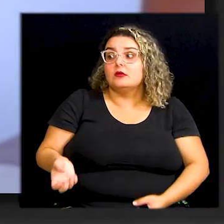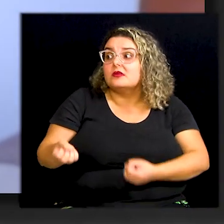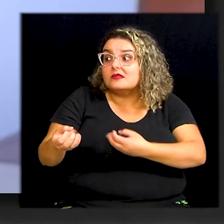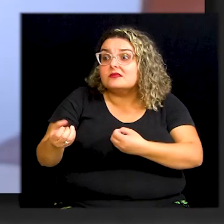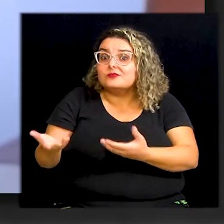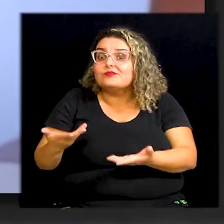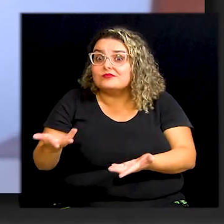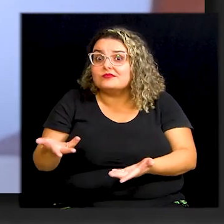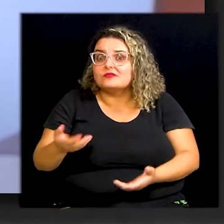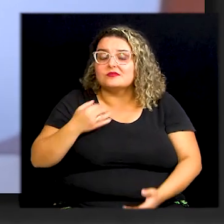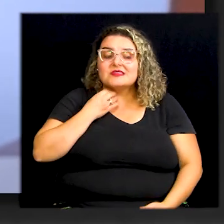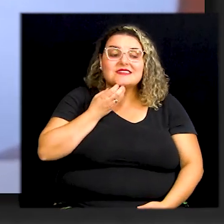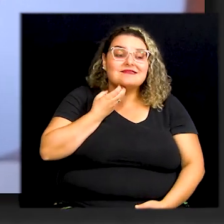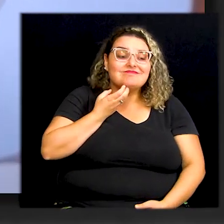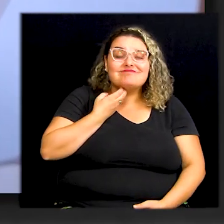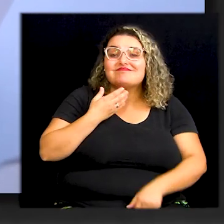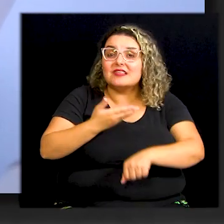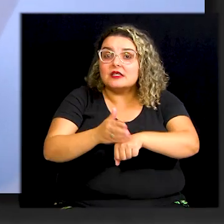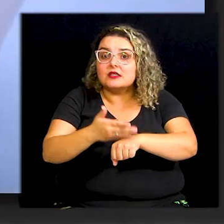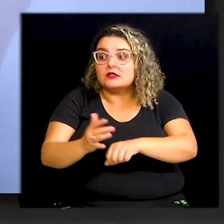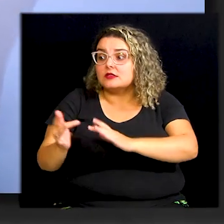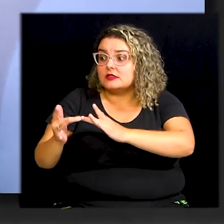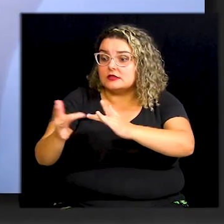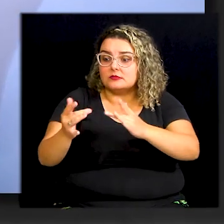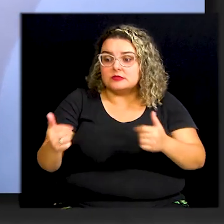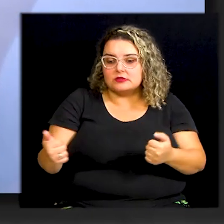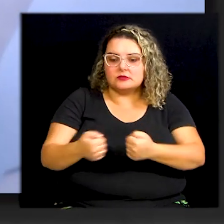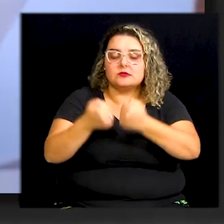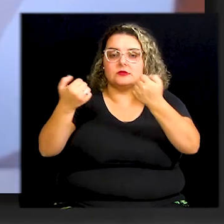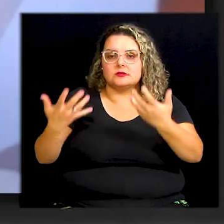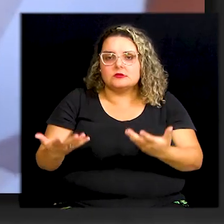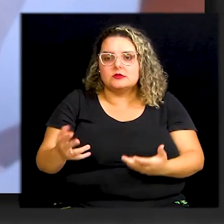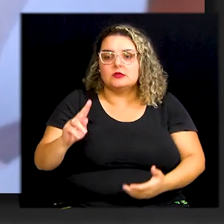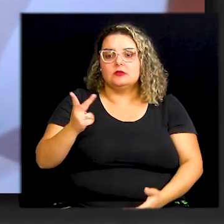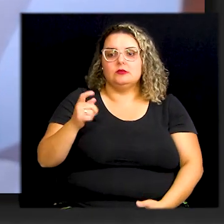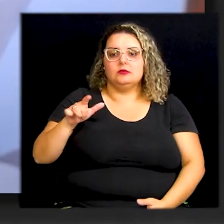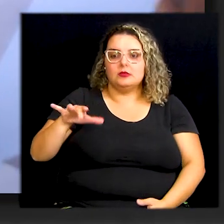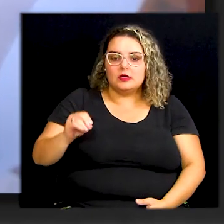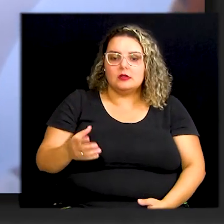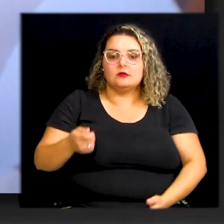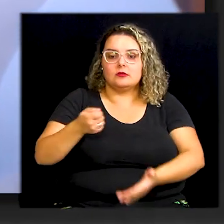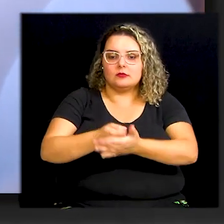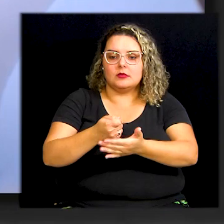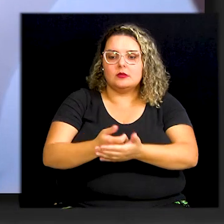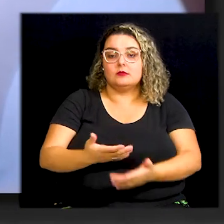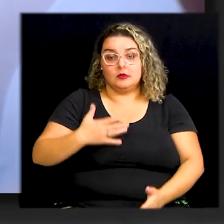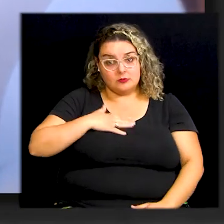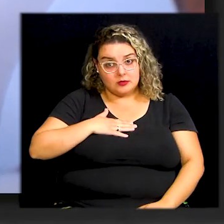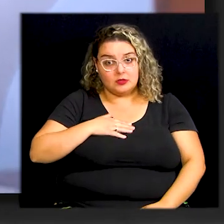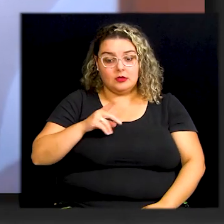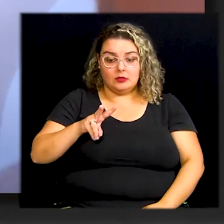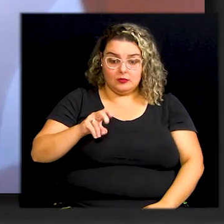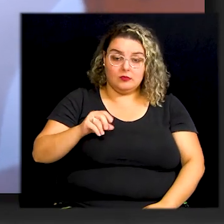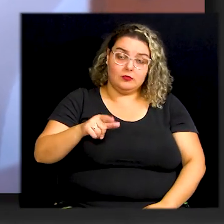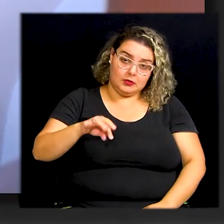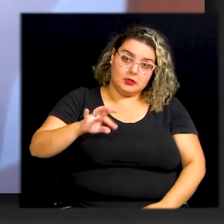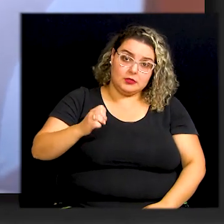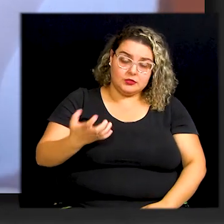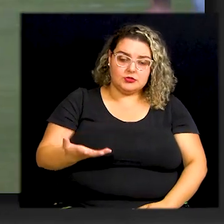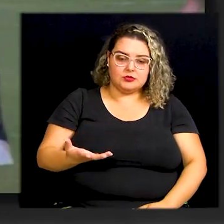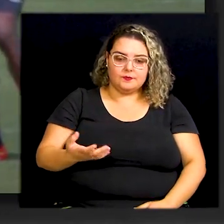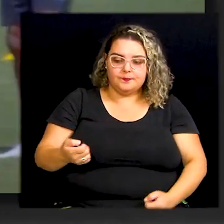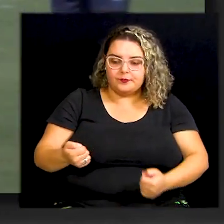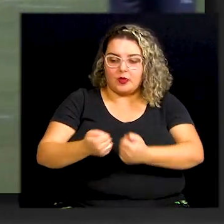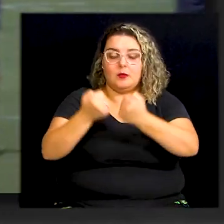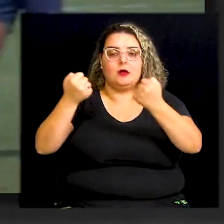pegar informação, no treino também tinha muito contato físico, muito choque, e o Hélio cobrava isso da gente, principalmente de mim, que era volante e